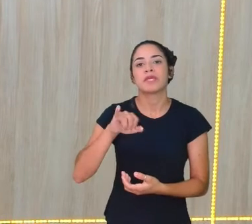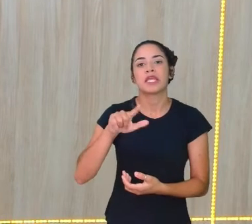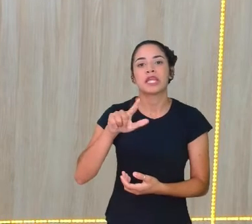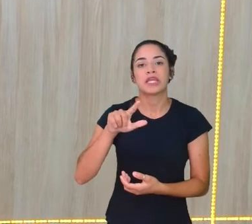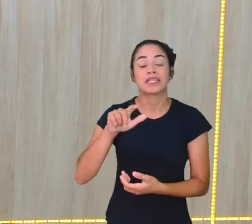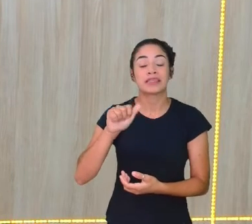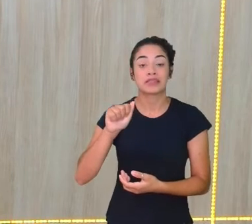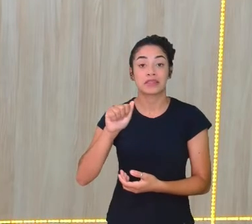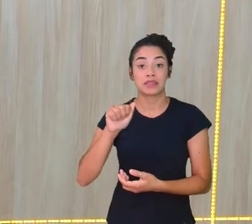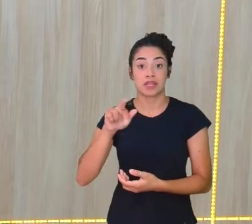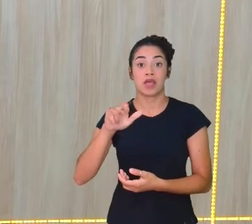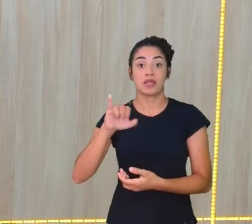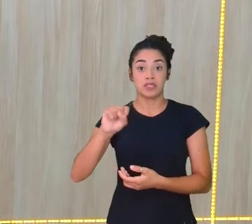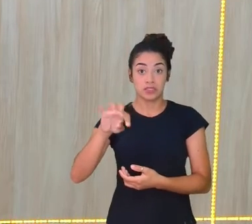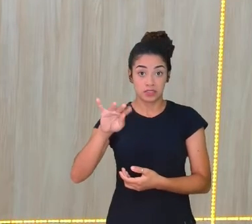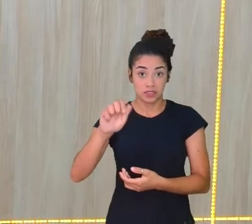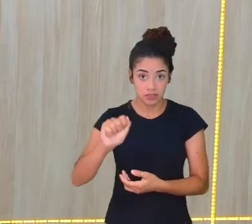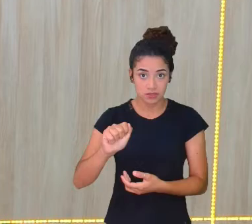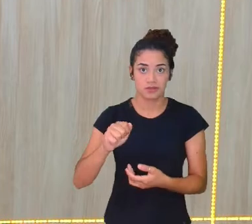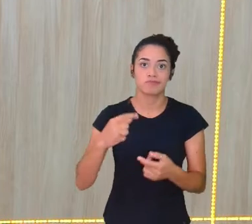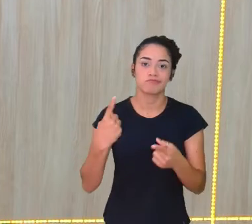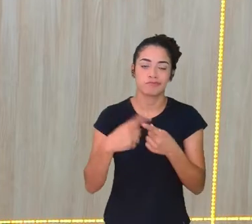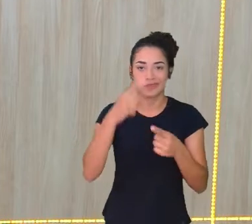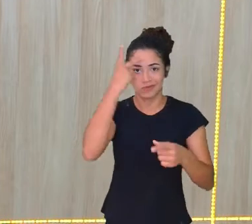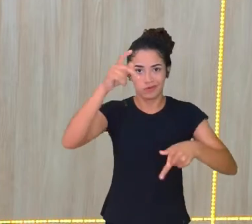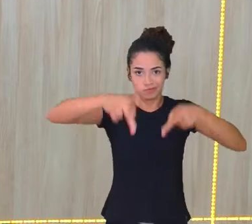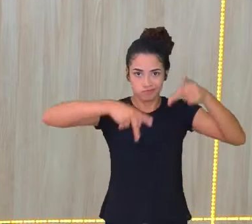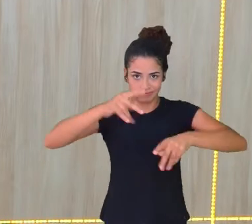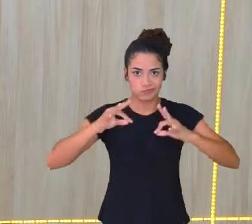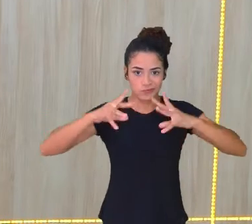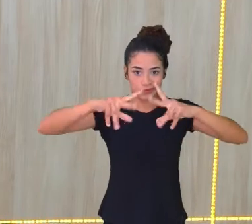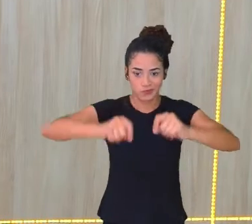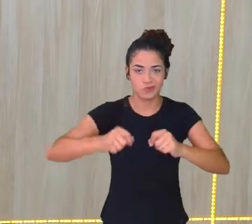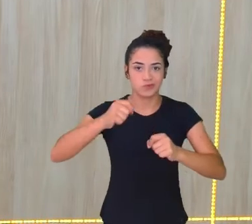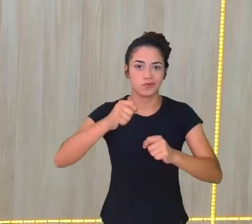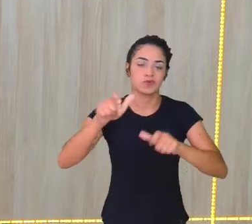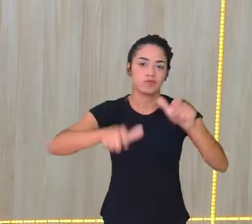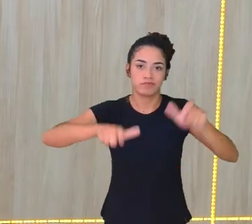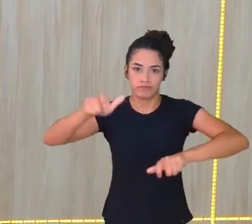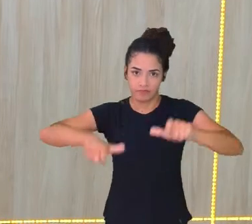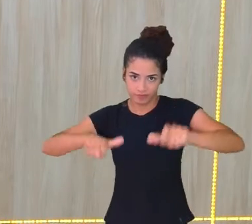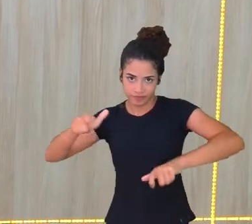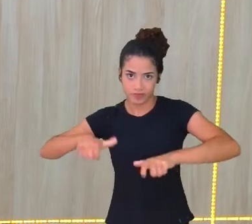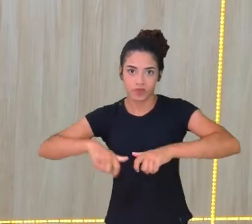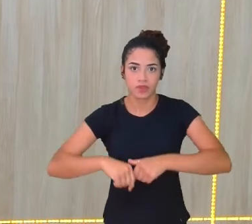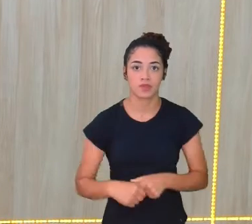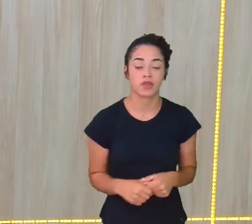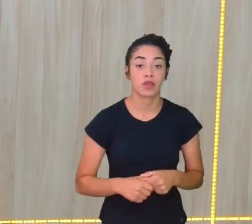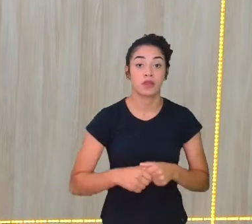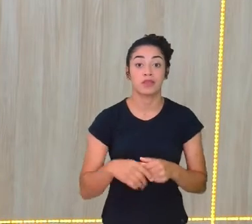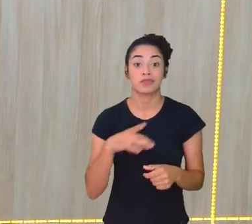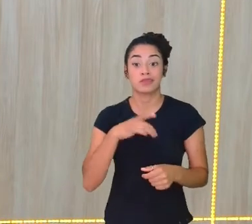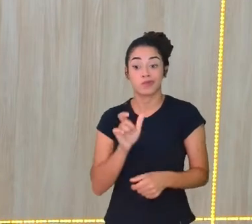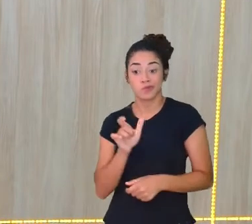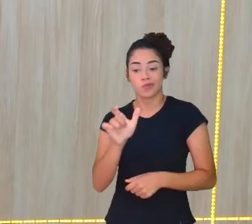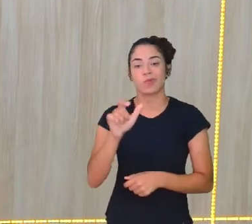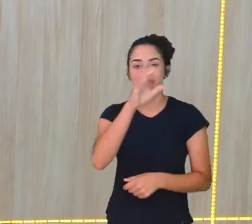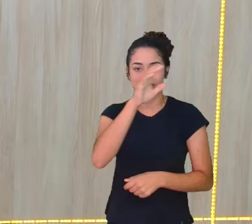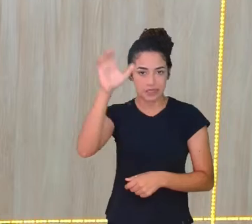militarista, onde os espartanos, né, ou chamados esparciatas, né, que eram os